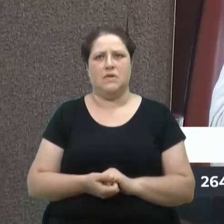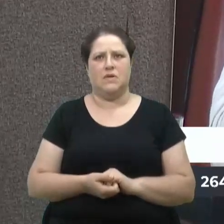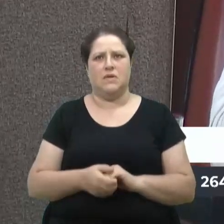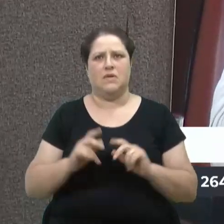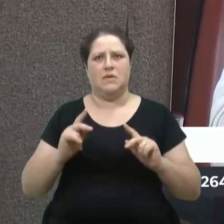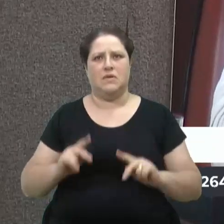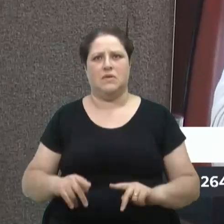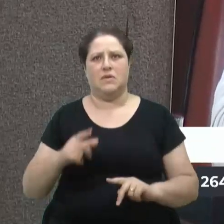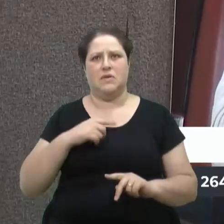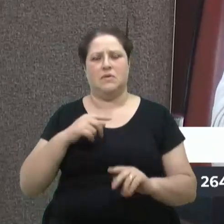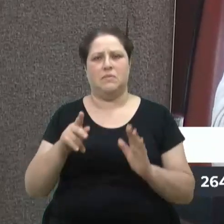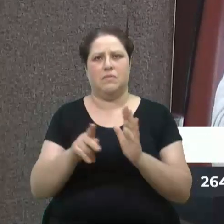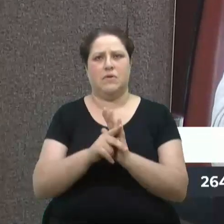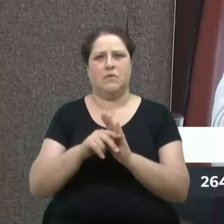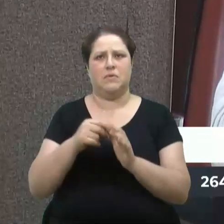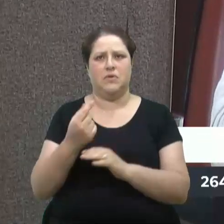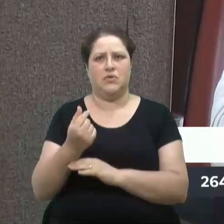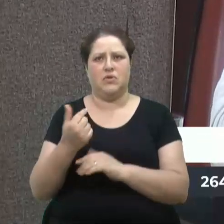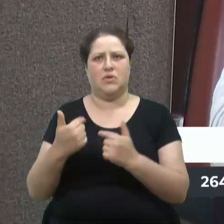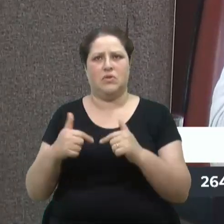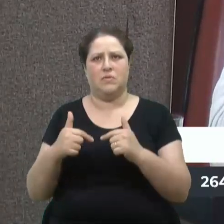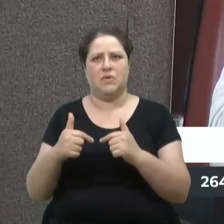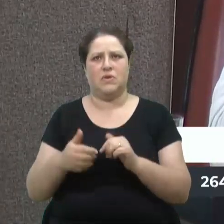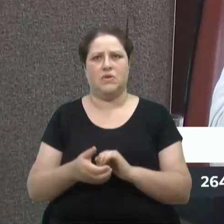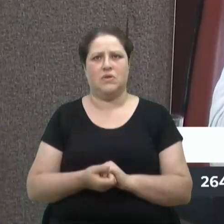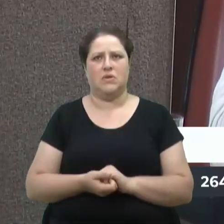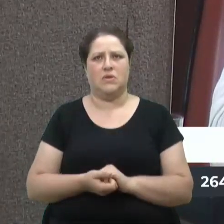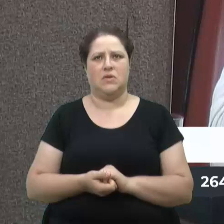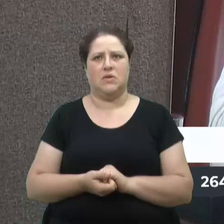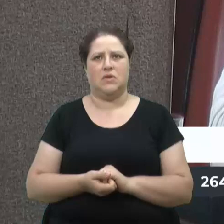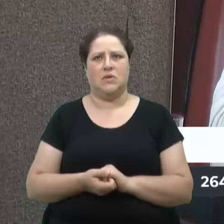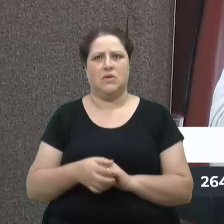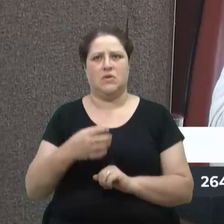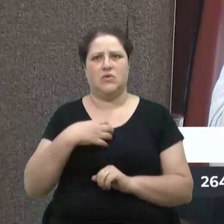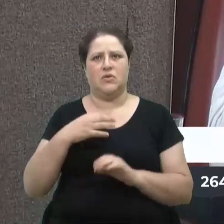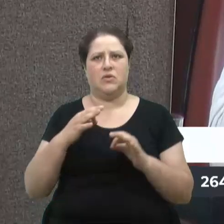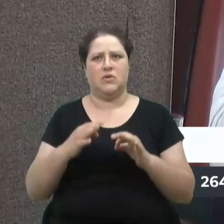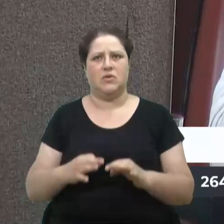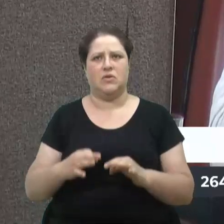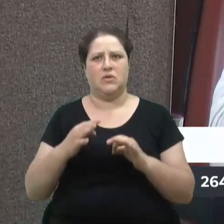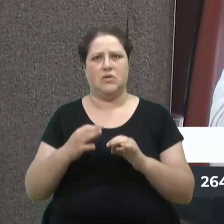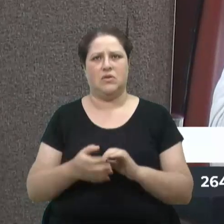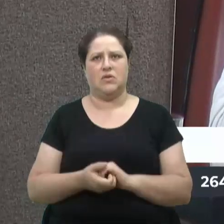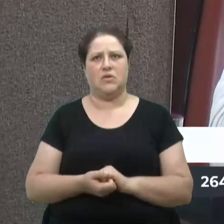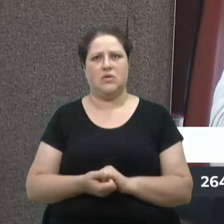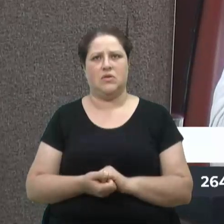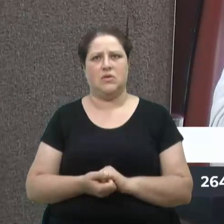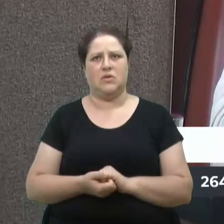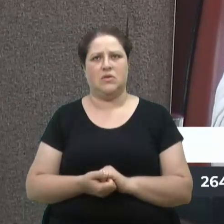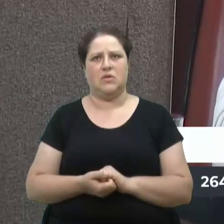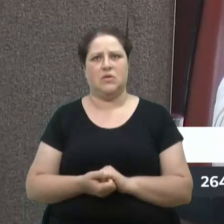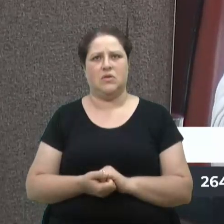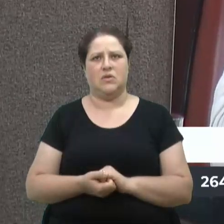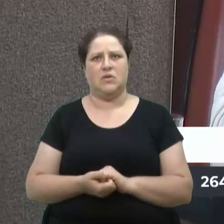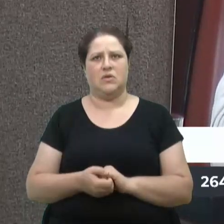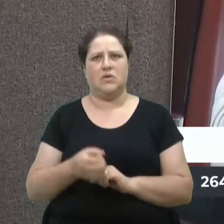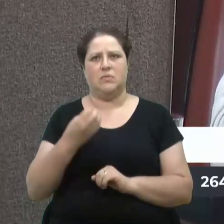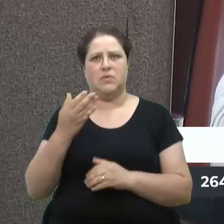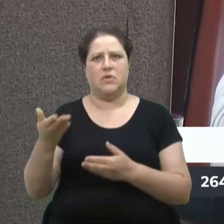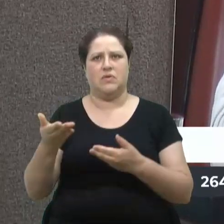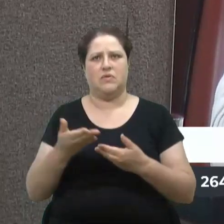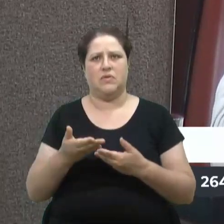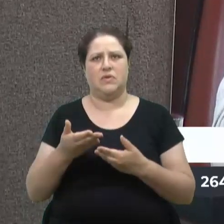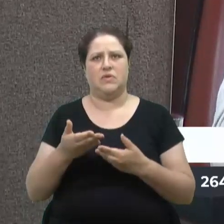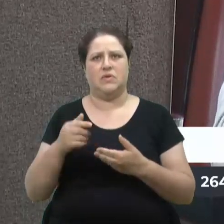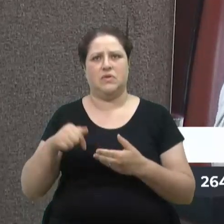dinheiro, trabalhando de forma honesta, é a forma correta, né? Então, parabéns, professor, e bem-vindo à Câmara de